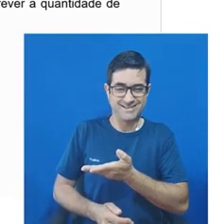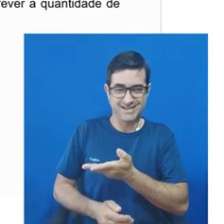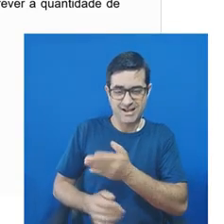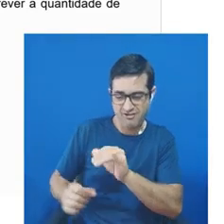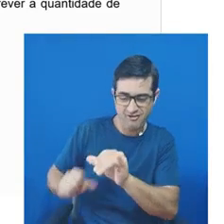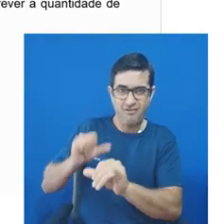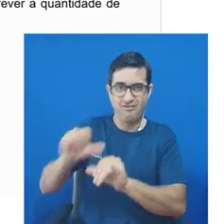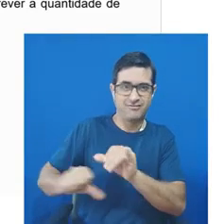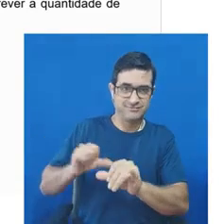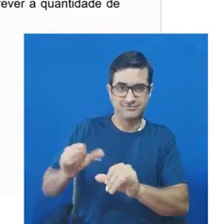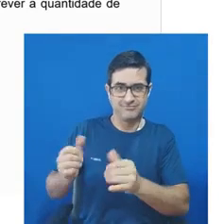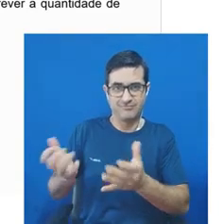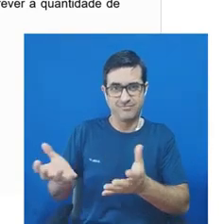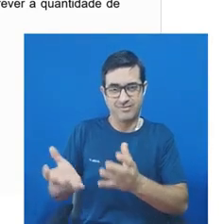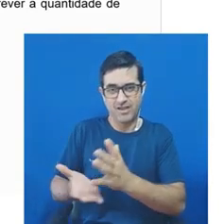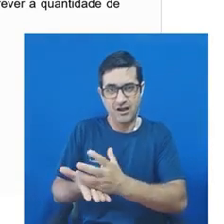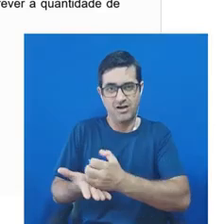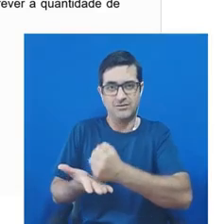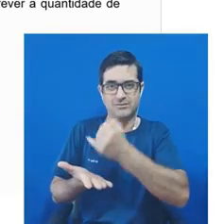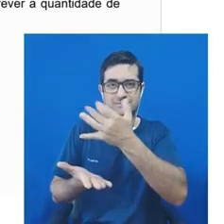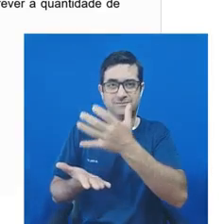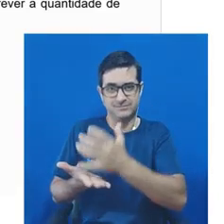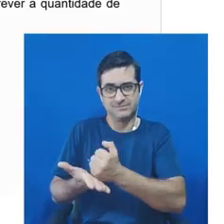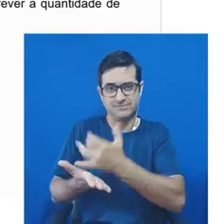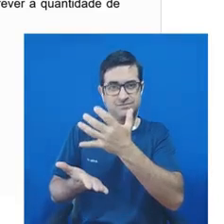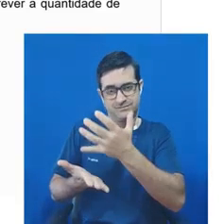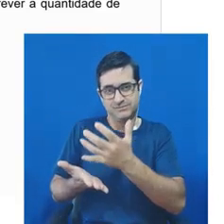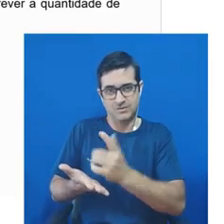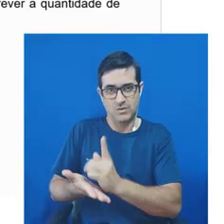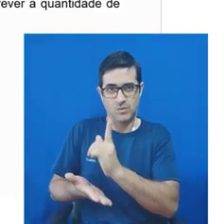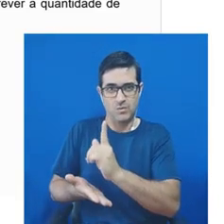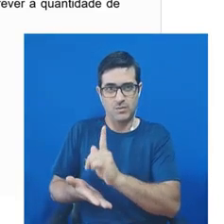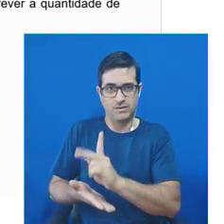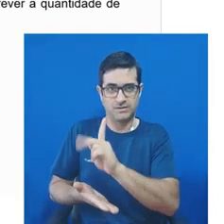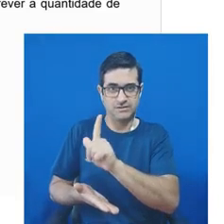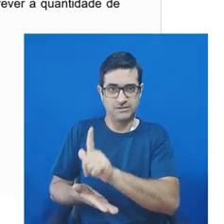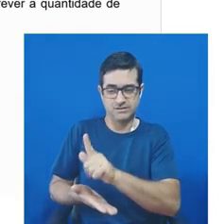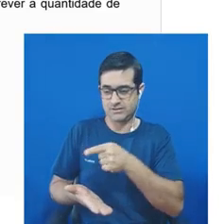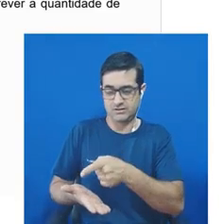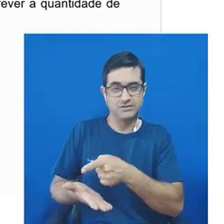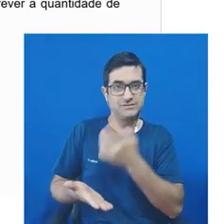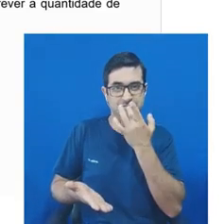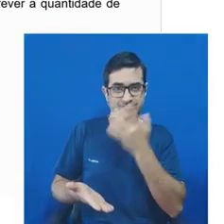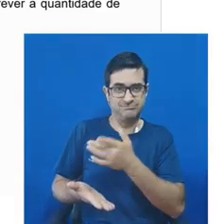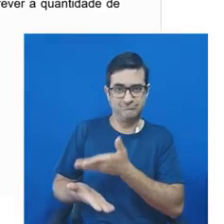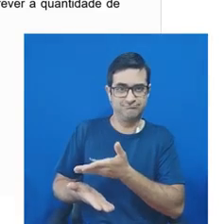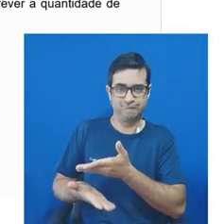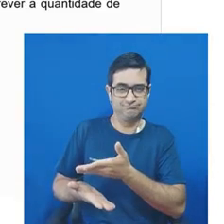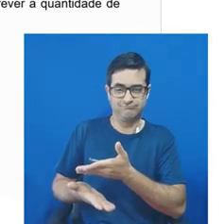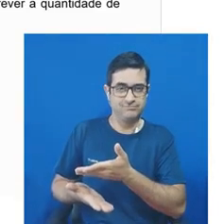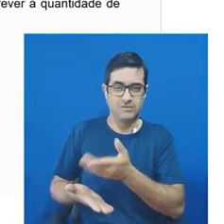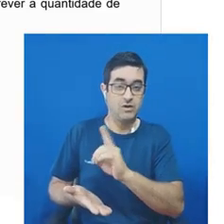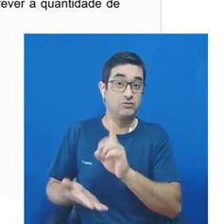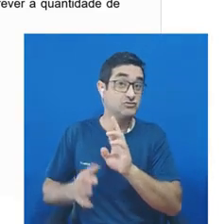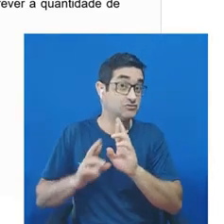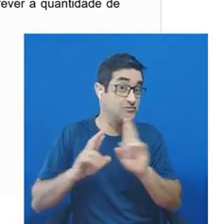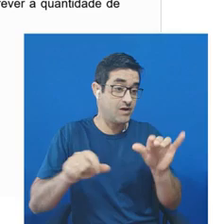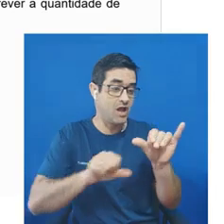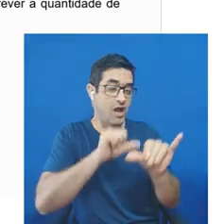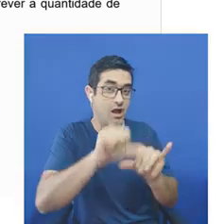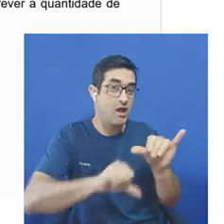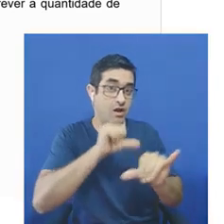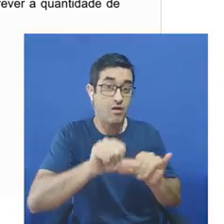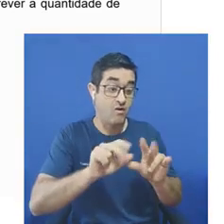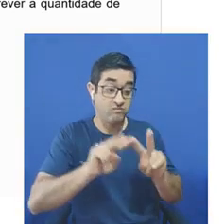determinado reagente, como por exemplo no caso da farinha, eu utilizaria 1 quilo. No caso dos reagentes, geralmente a